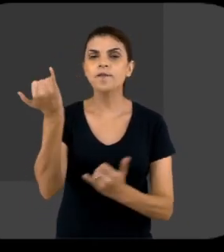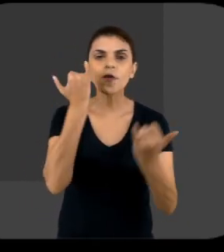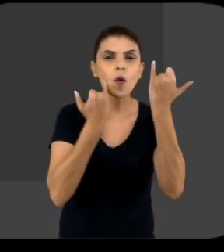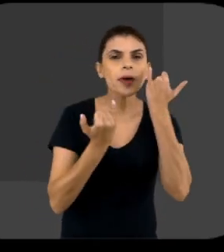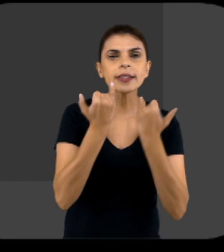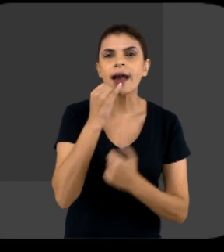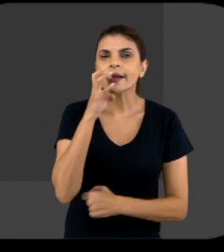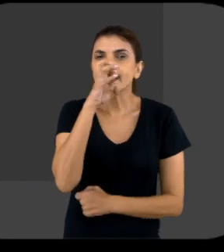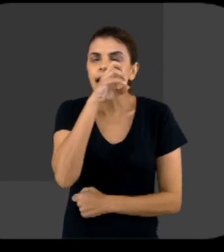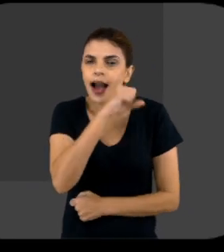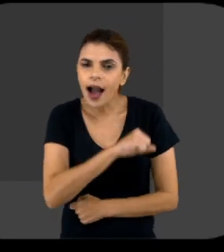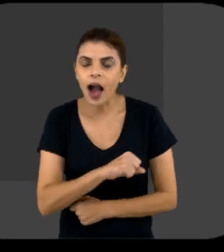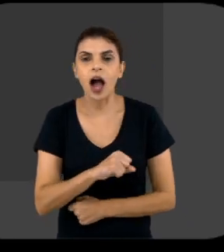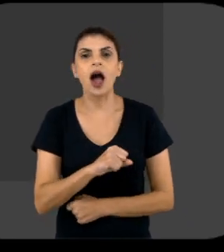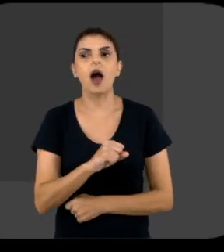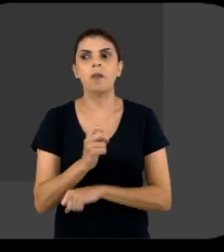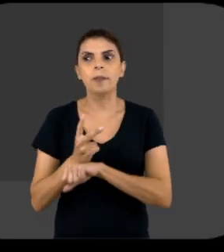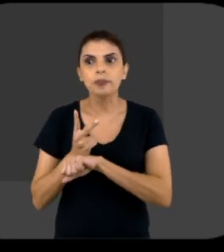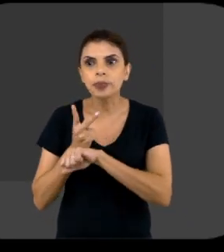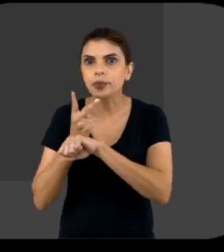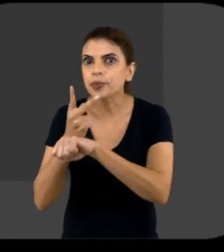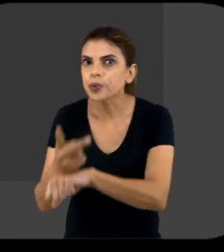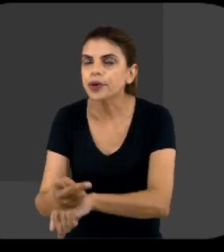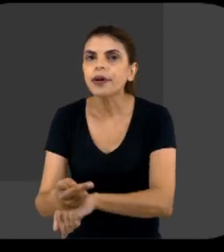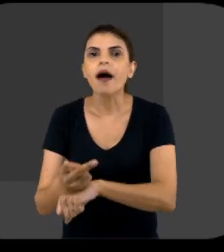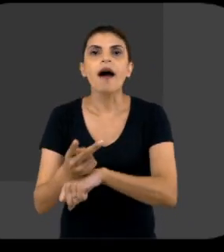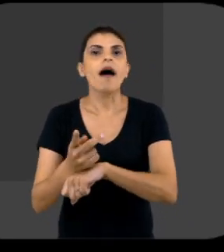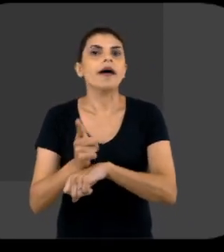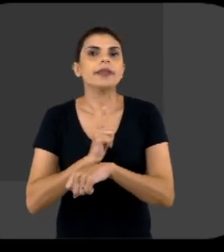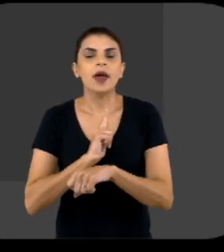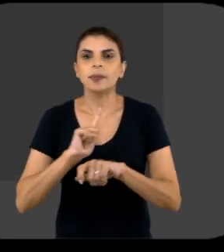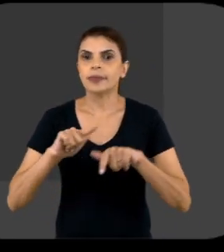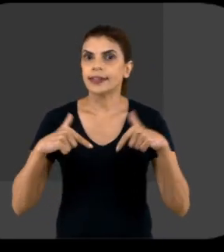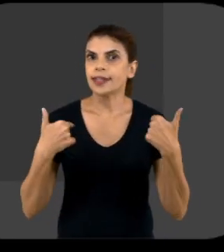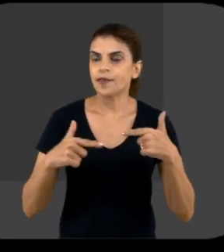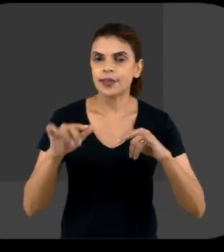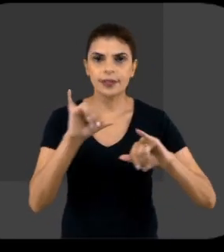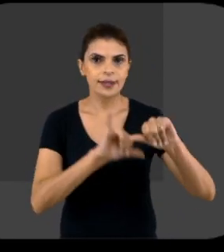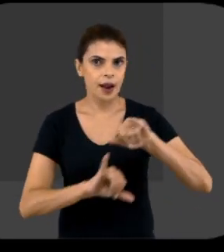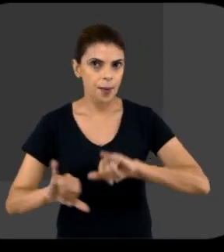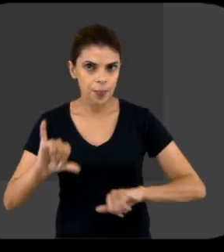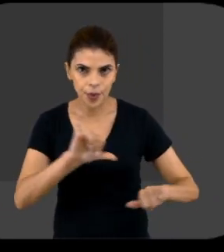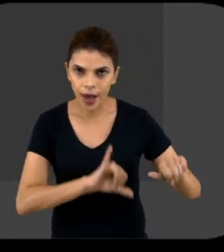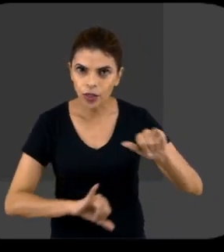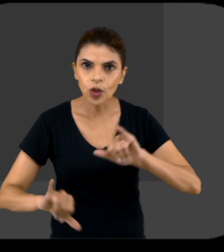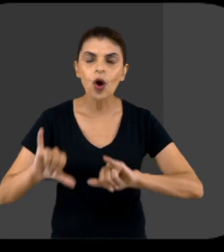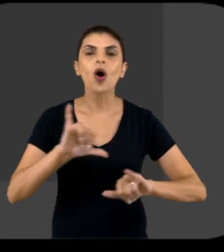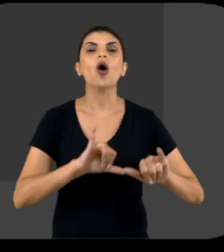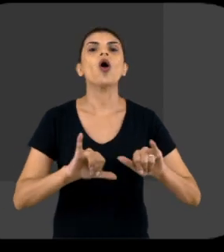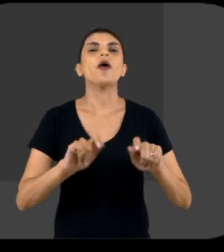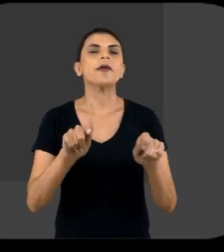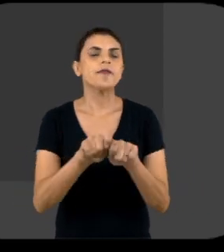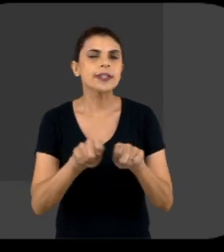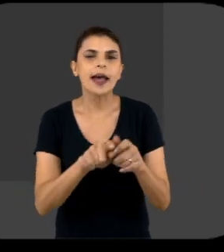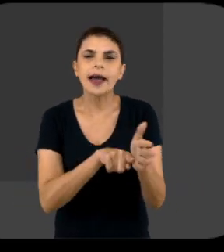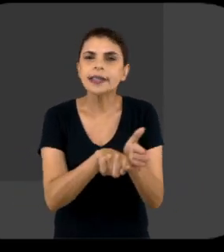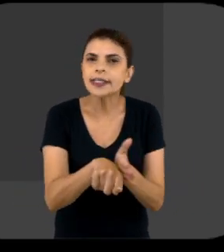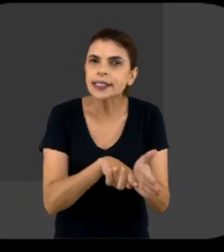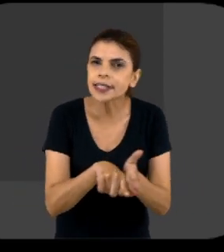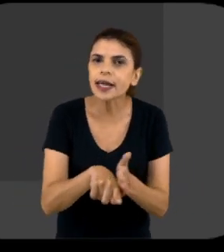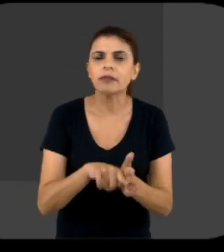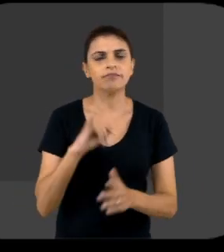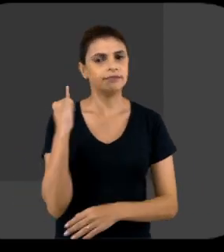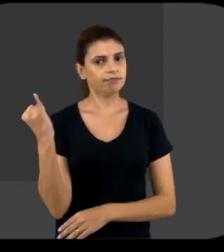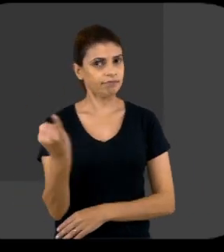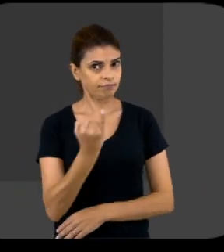das informações, ou seja, quando nós temos uma prestação de serviço laboratorial, uma realização de exame,